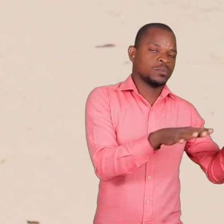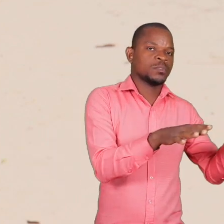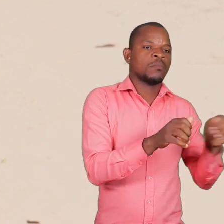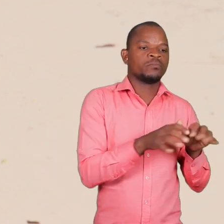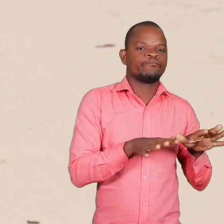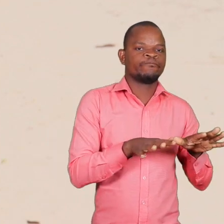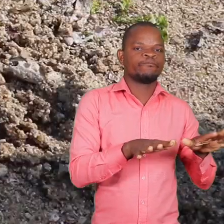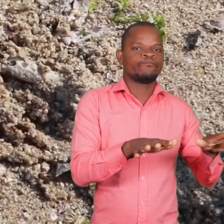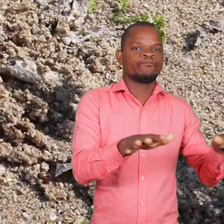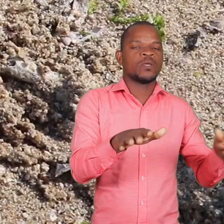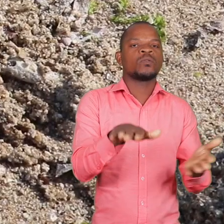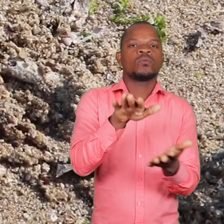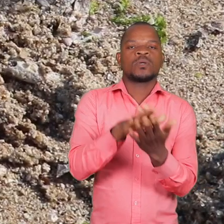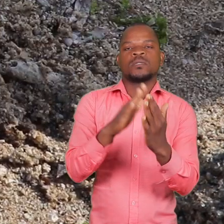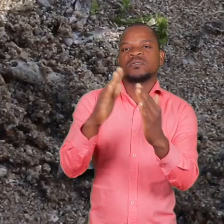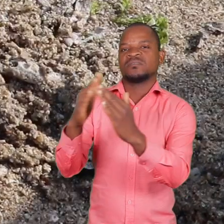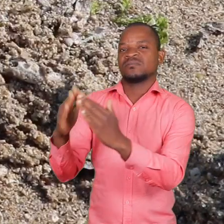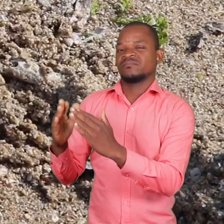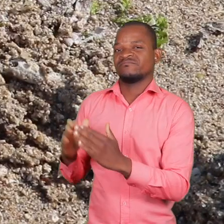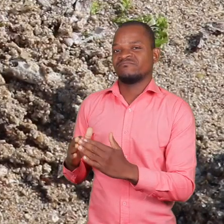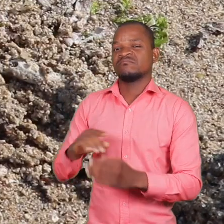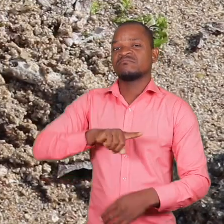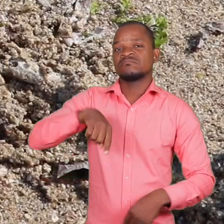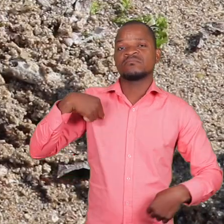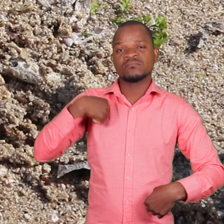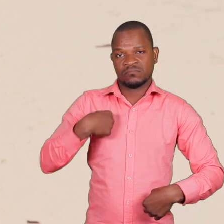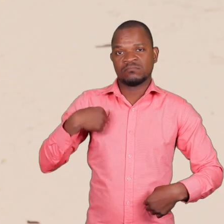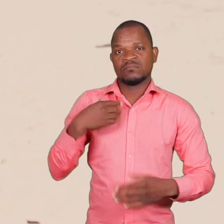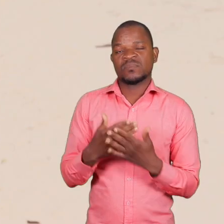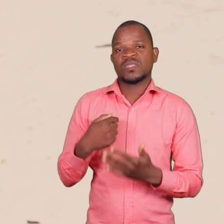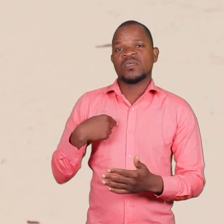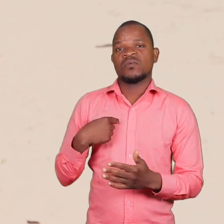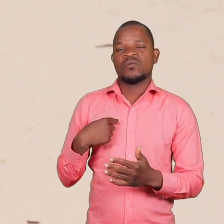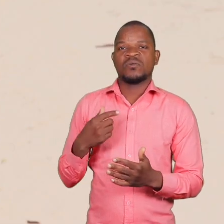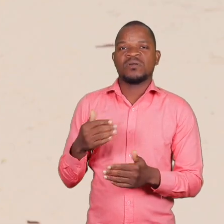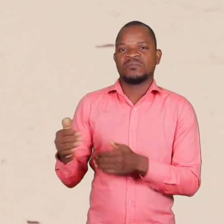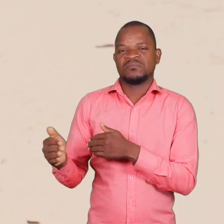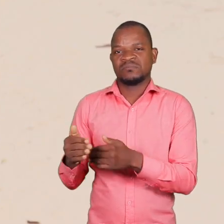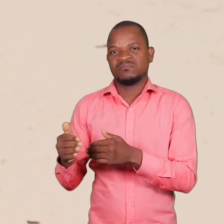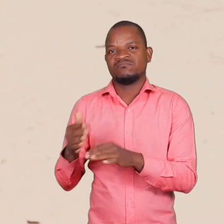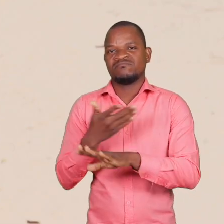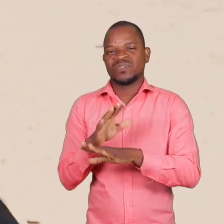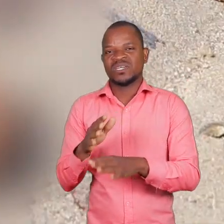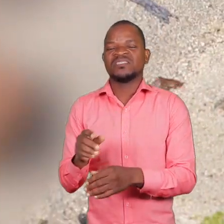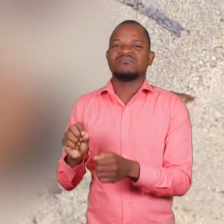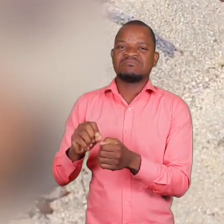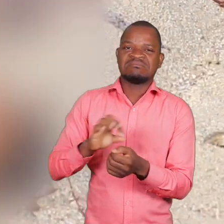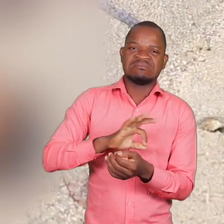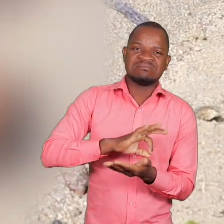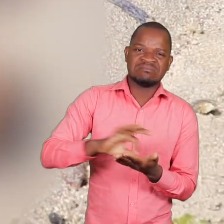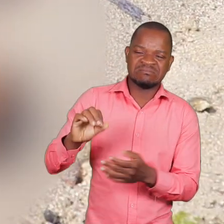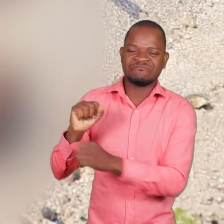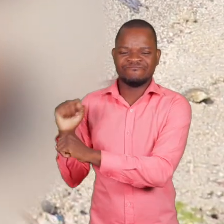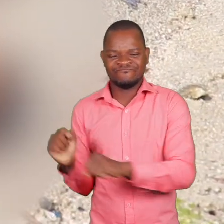cocô chega até no quintal e nós sofremos disso. Pior eu que estou na praia, tenho que pegar cocô dos outros, já